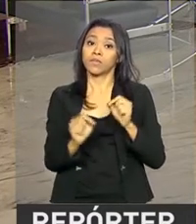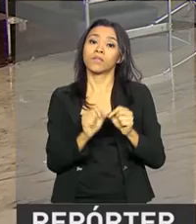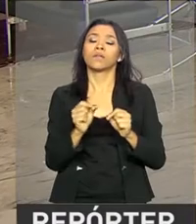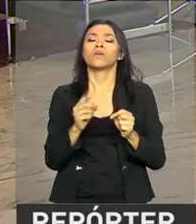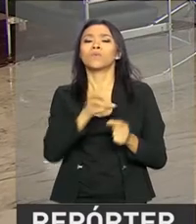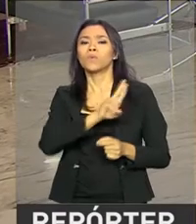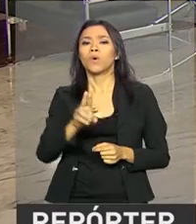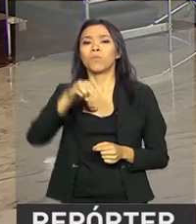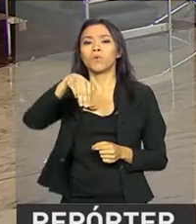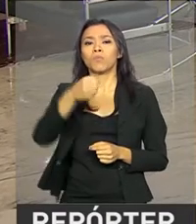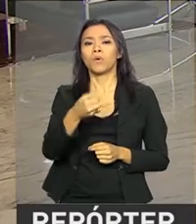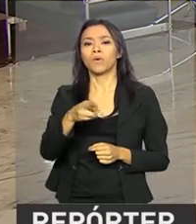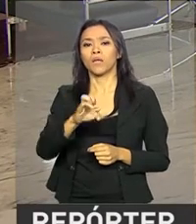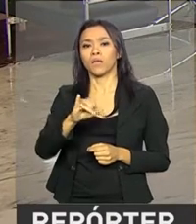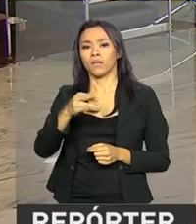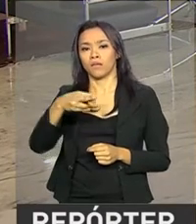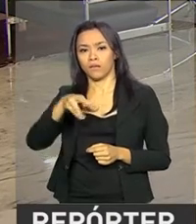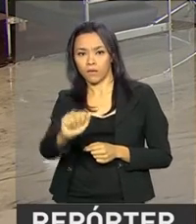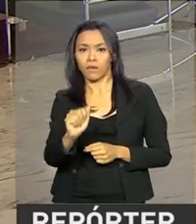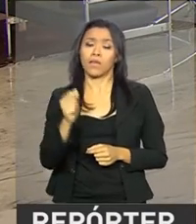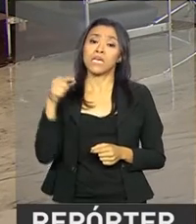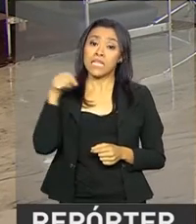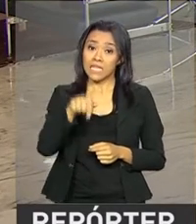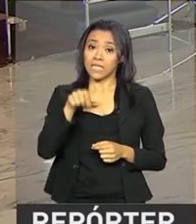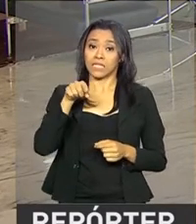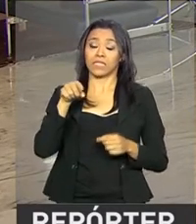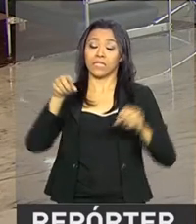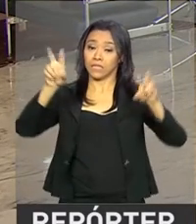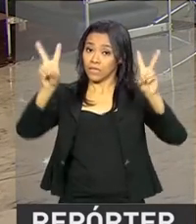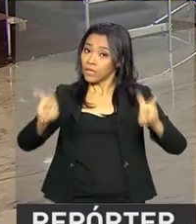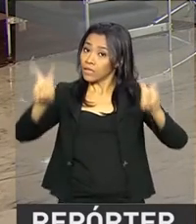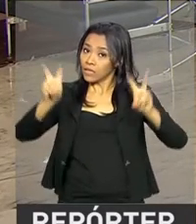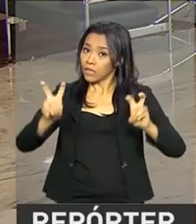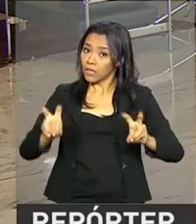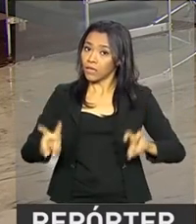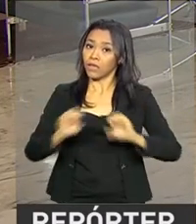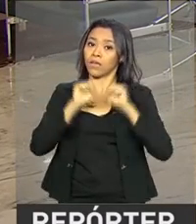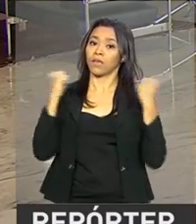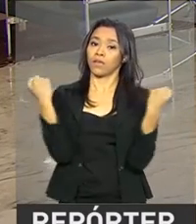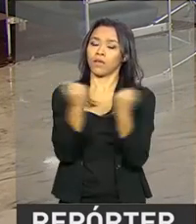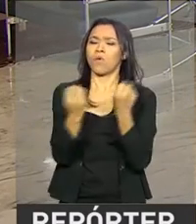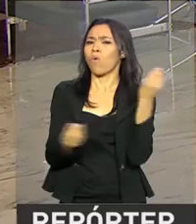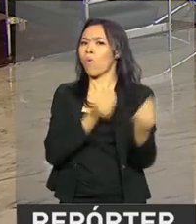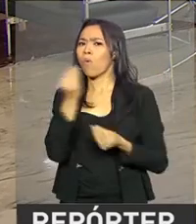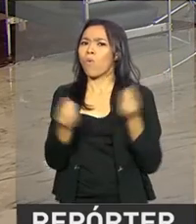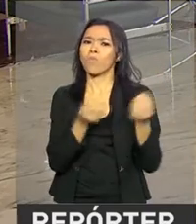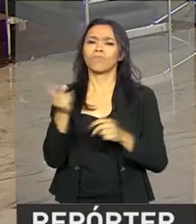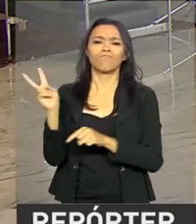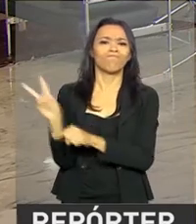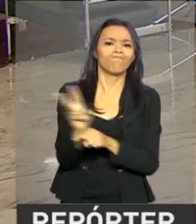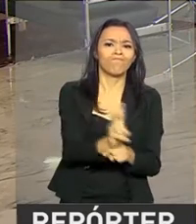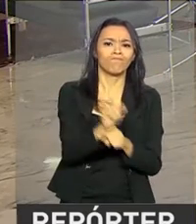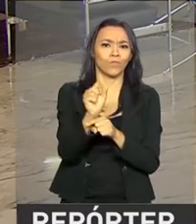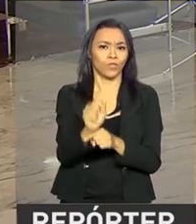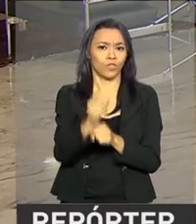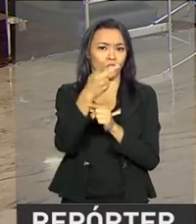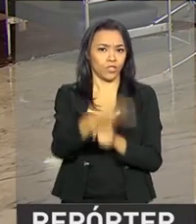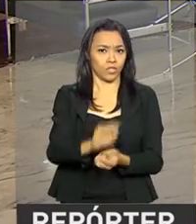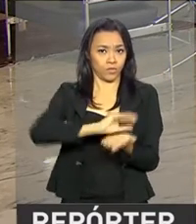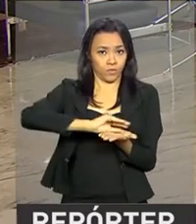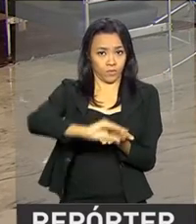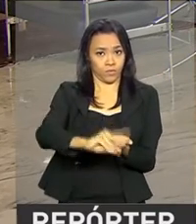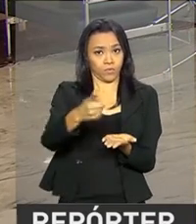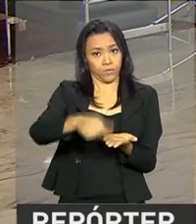moreira franco os temas que são abordados aí por esse seminário são como financiar os investimentos no brasil as